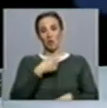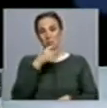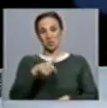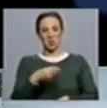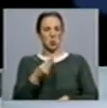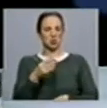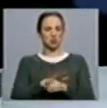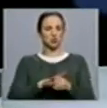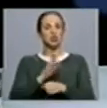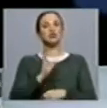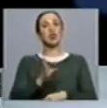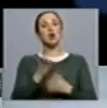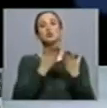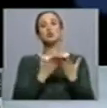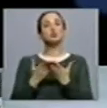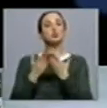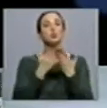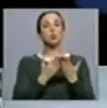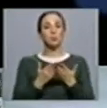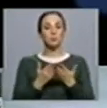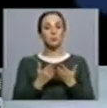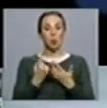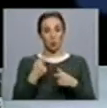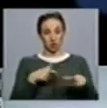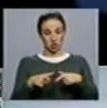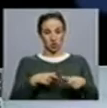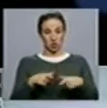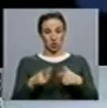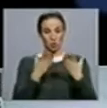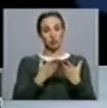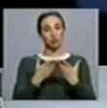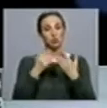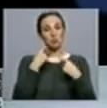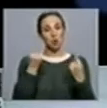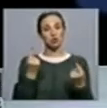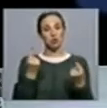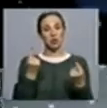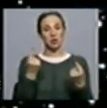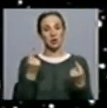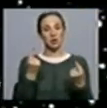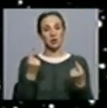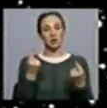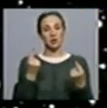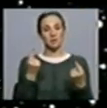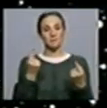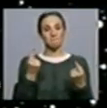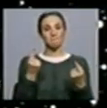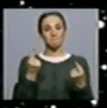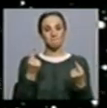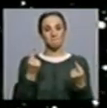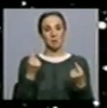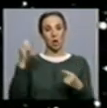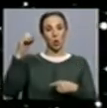vezes este estudo. Aquela estrela que, de acordo com os dados do Kepler, apresentava mergulhos na sua